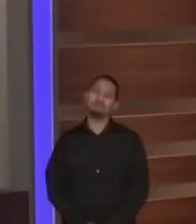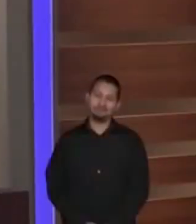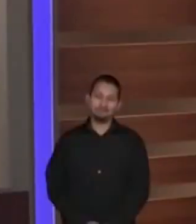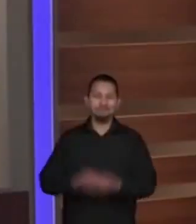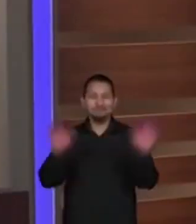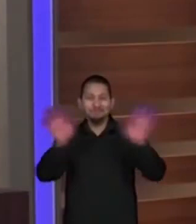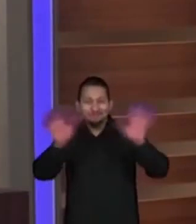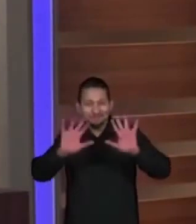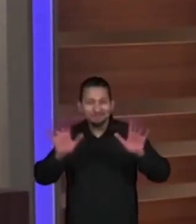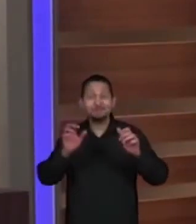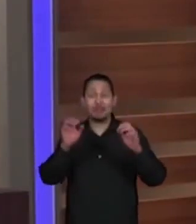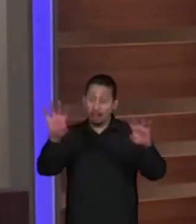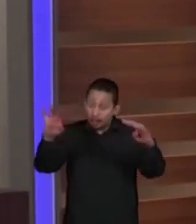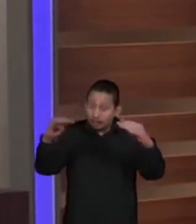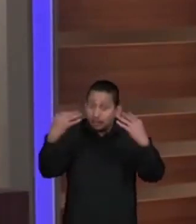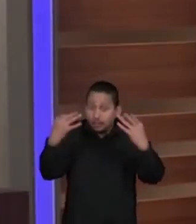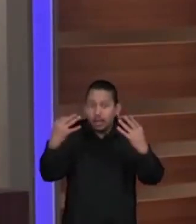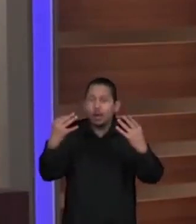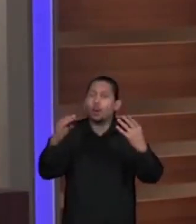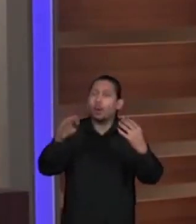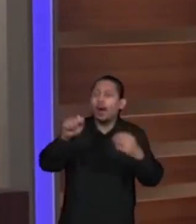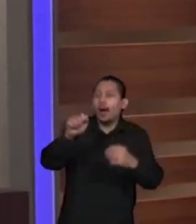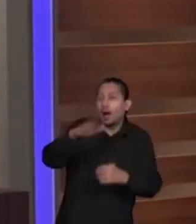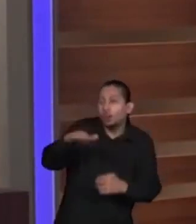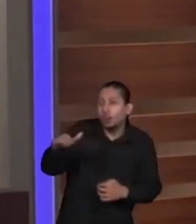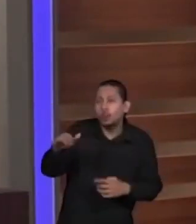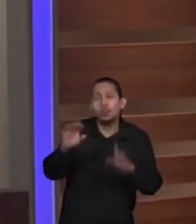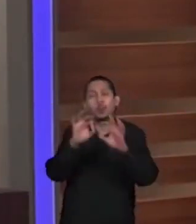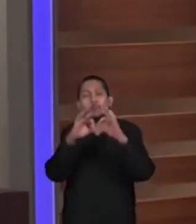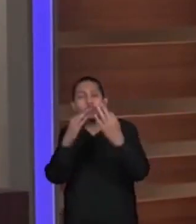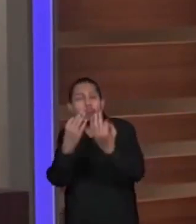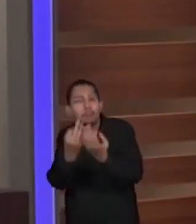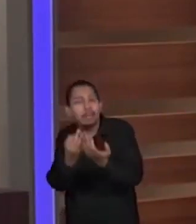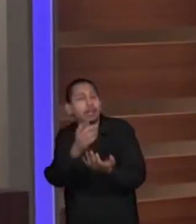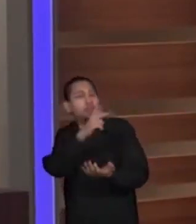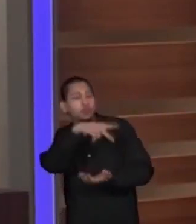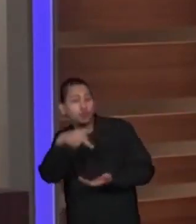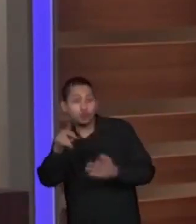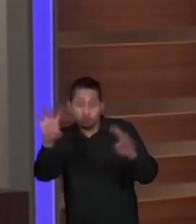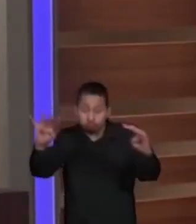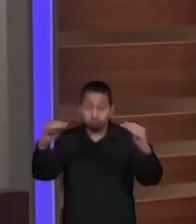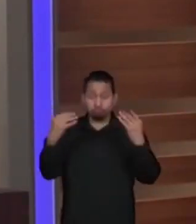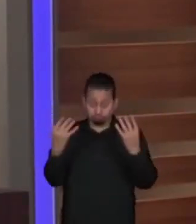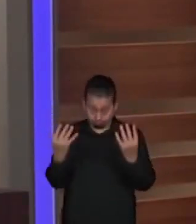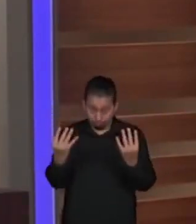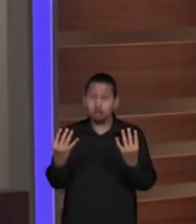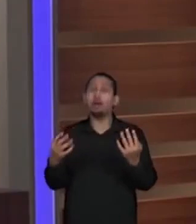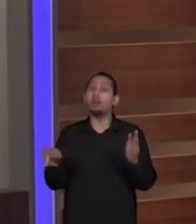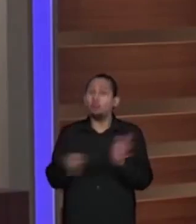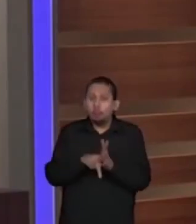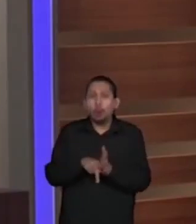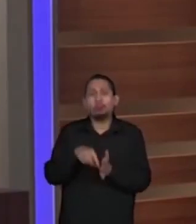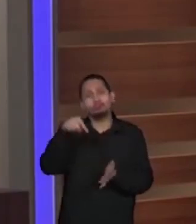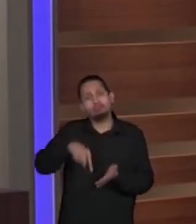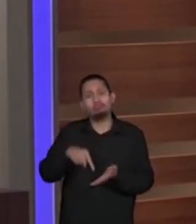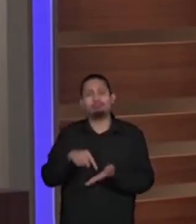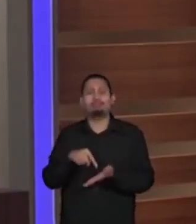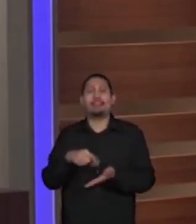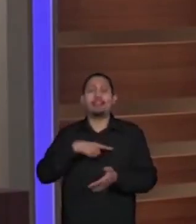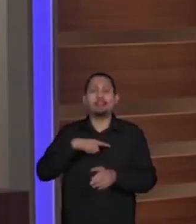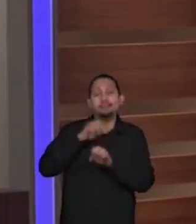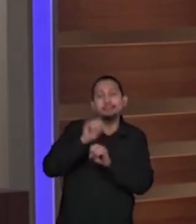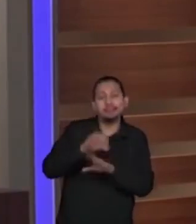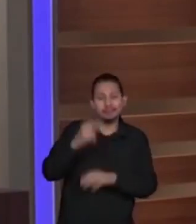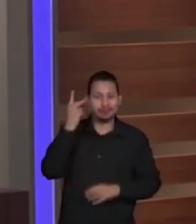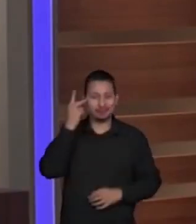Olá, pessoal. Atenção, alunos, pais e responsáveis e professores da Rede Pública Estadual de Educação. Hoje eu estou